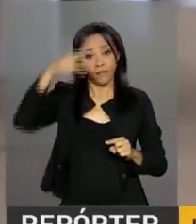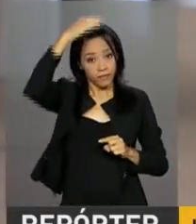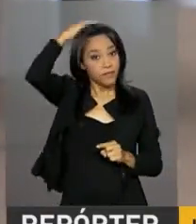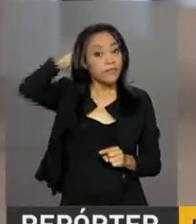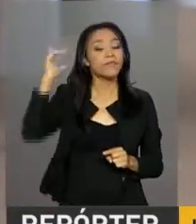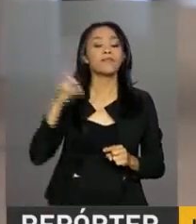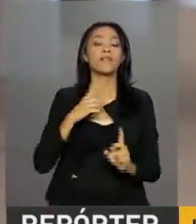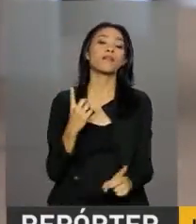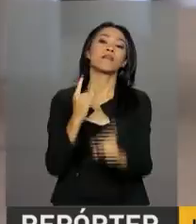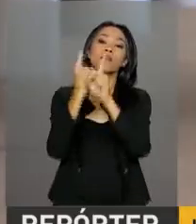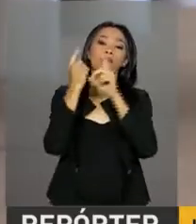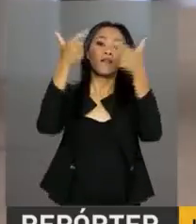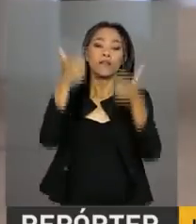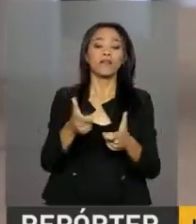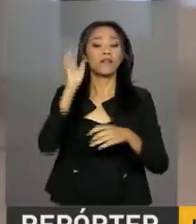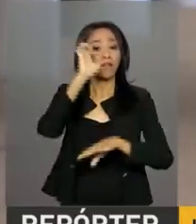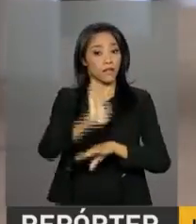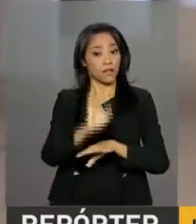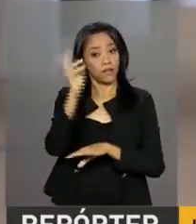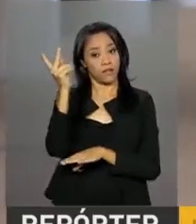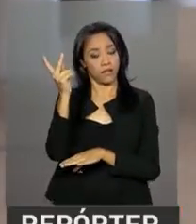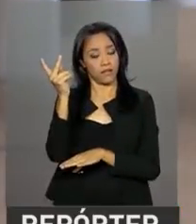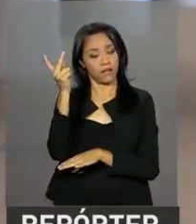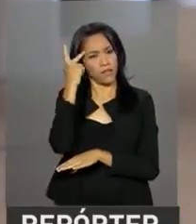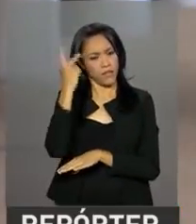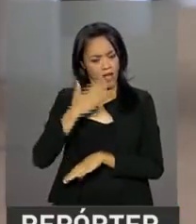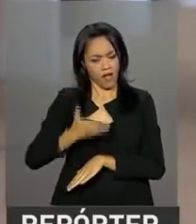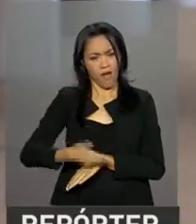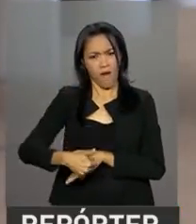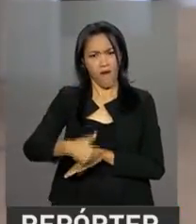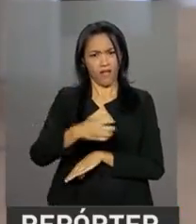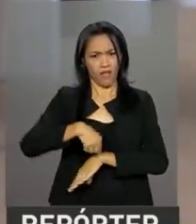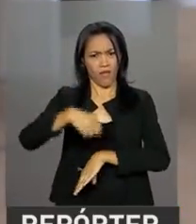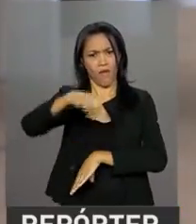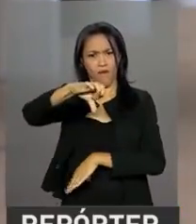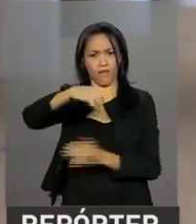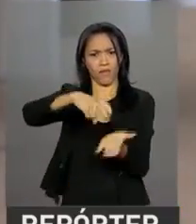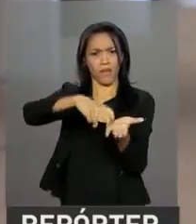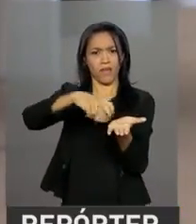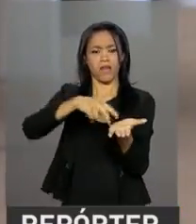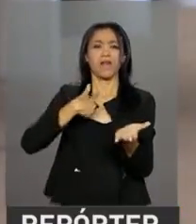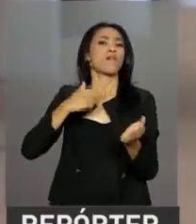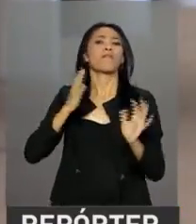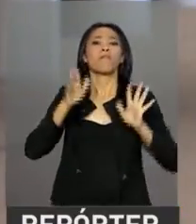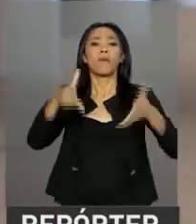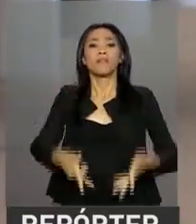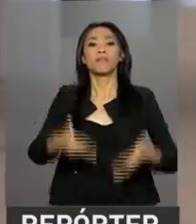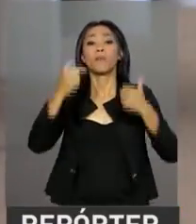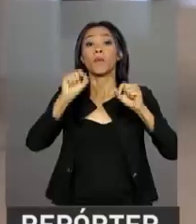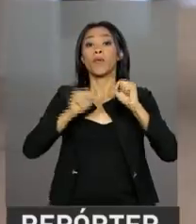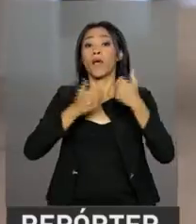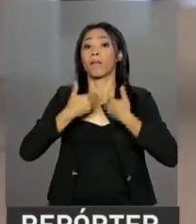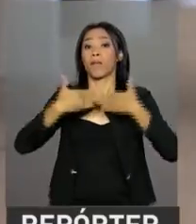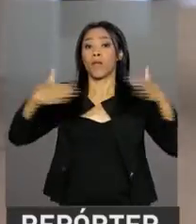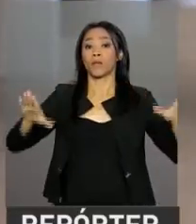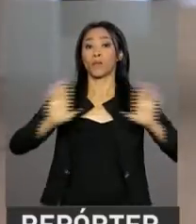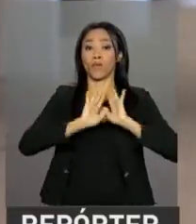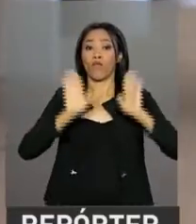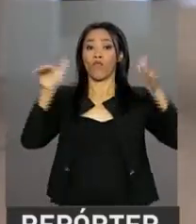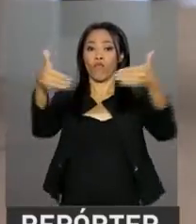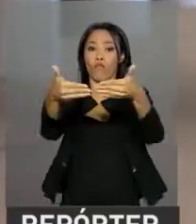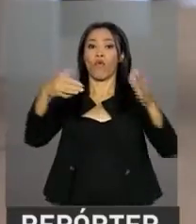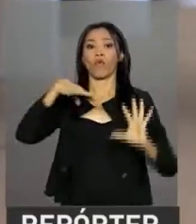paulista daqui a pouquinho partidas nove agora a partir das 9 da manhã o presidente temer participa da abertura do fórum global